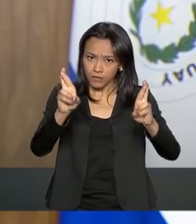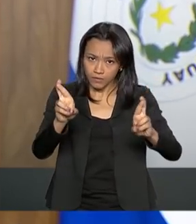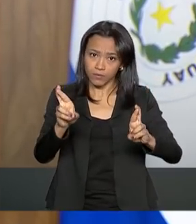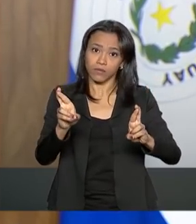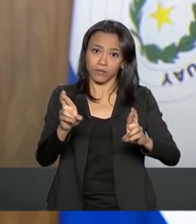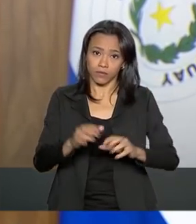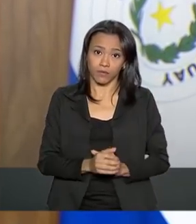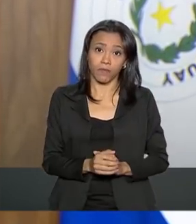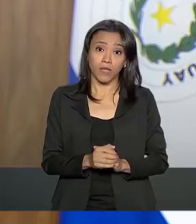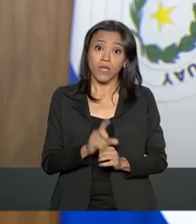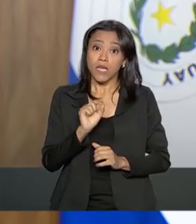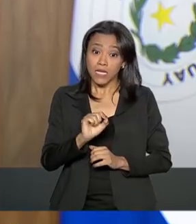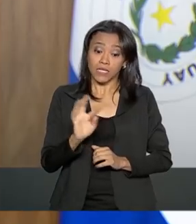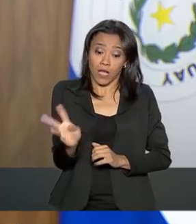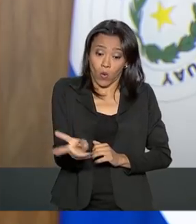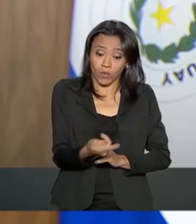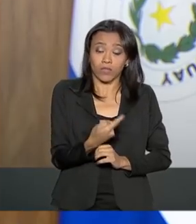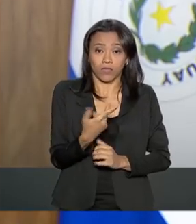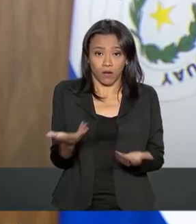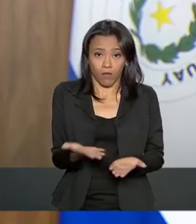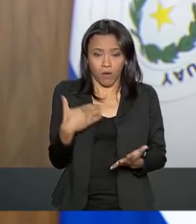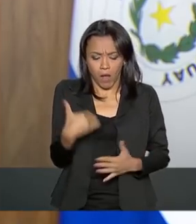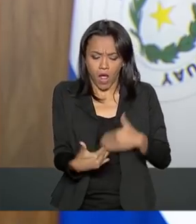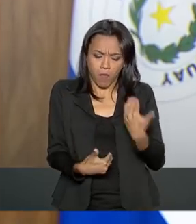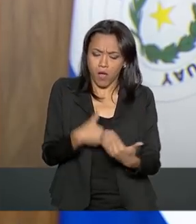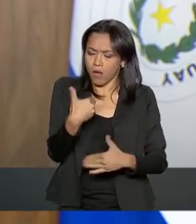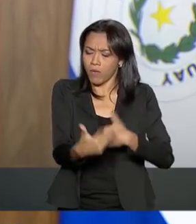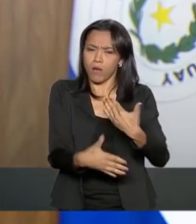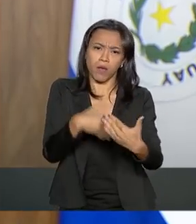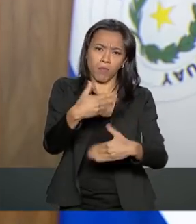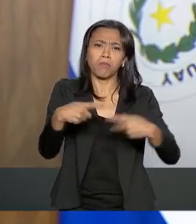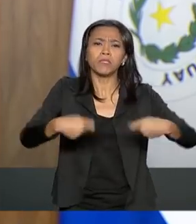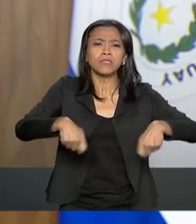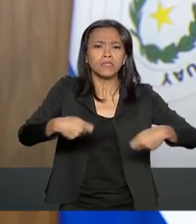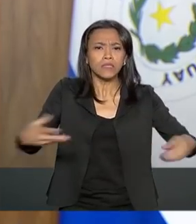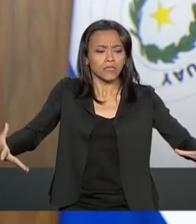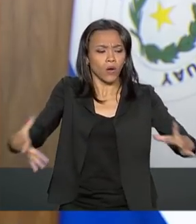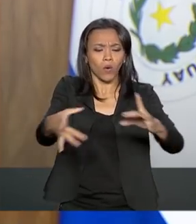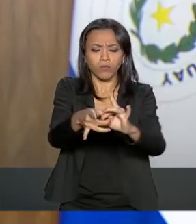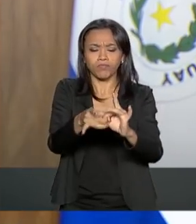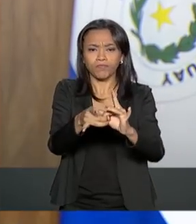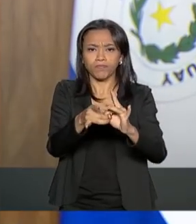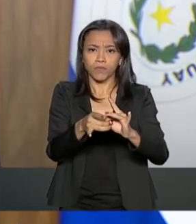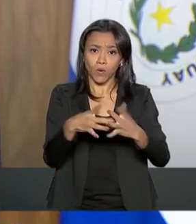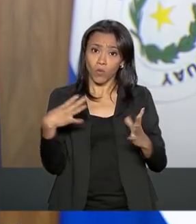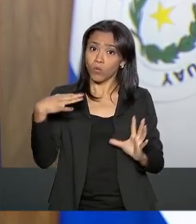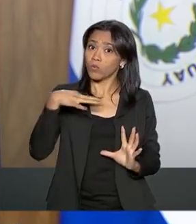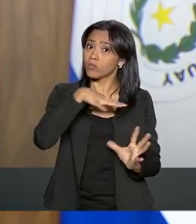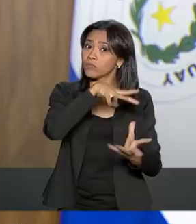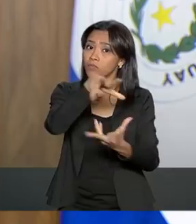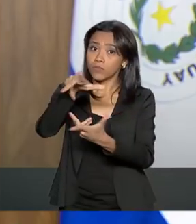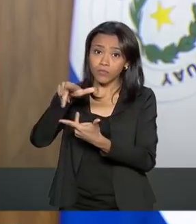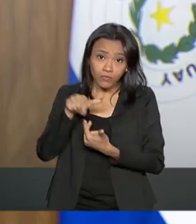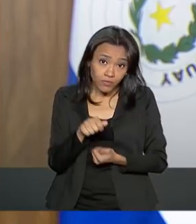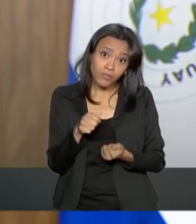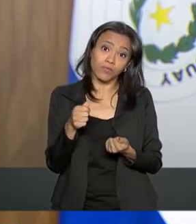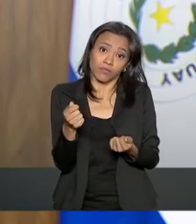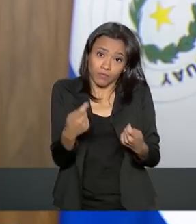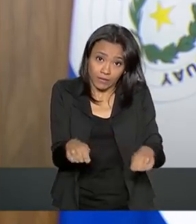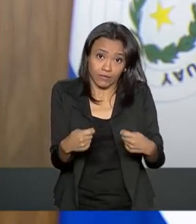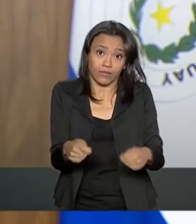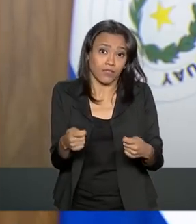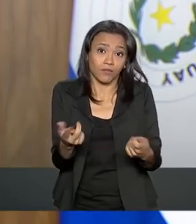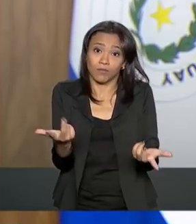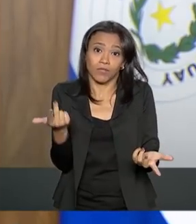processos de integração se fazem necessários. Hoje o mundo mudou. A integração, ela é irreversível no